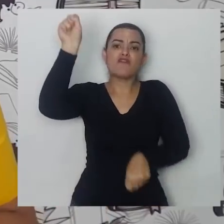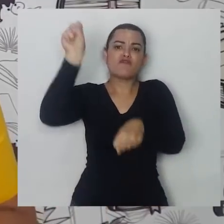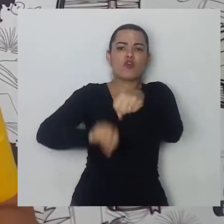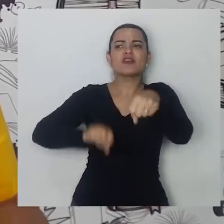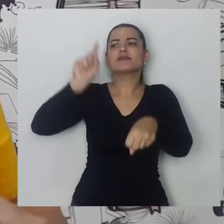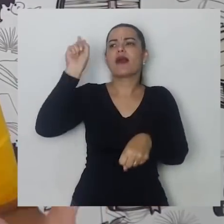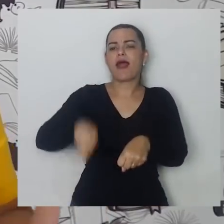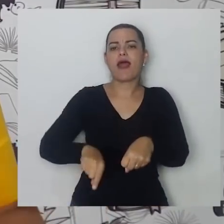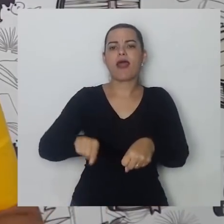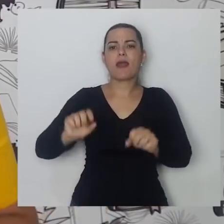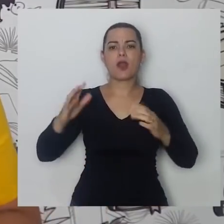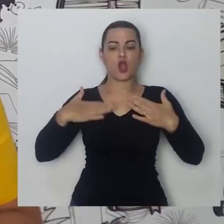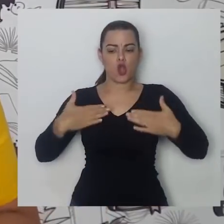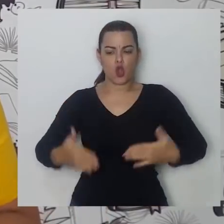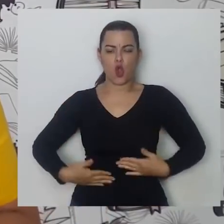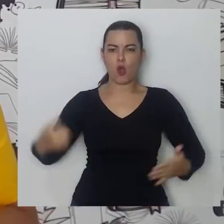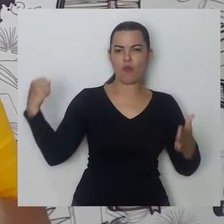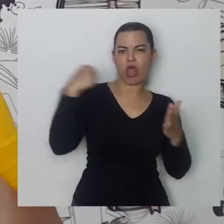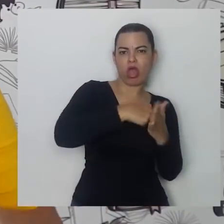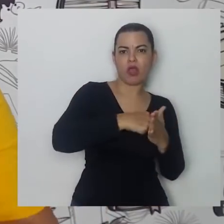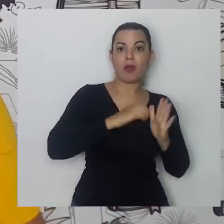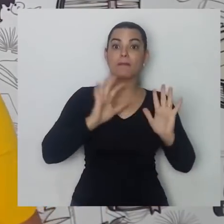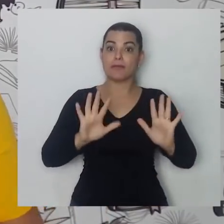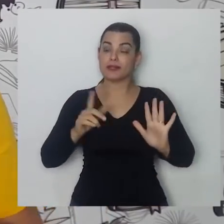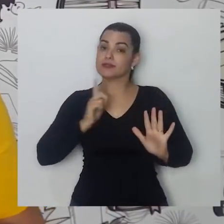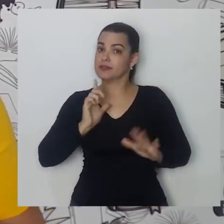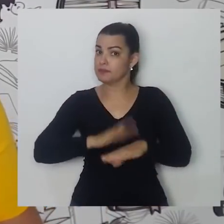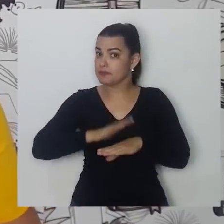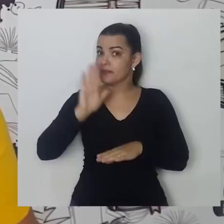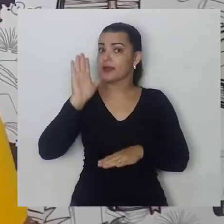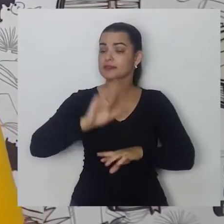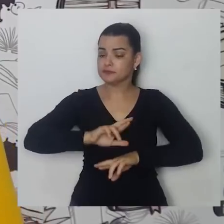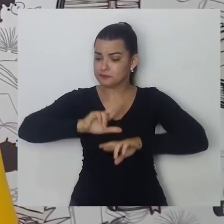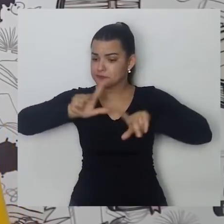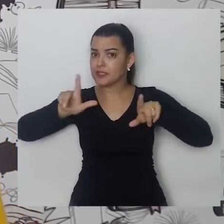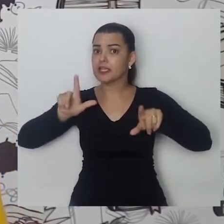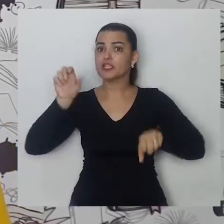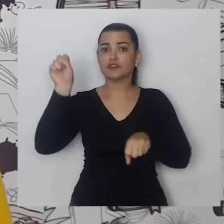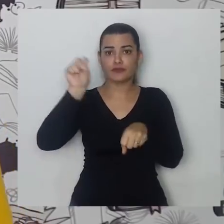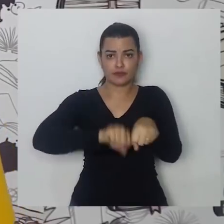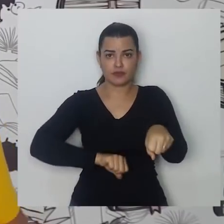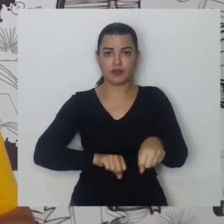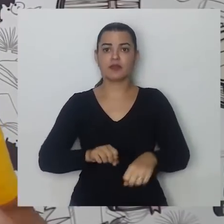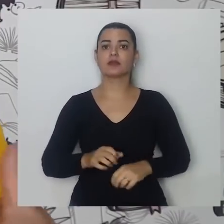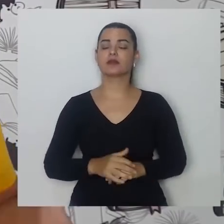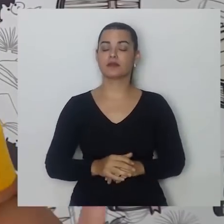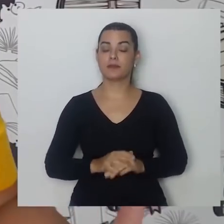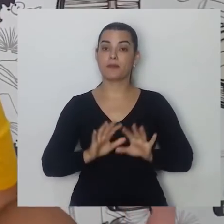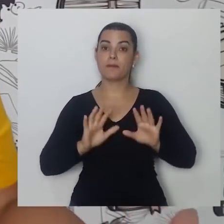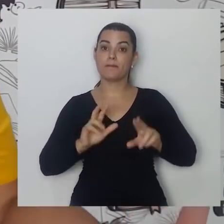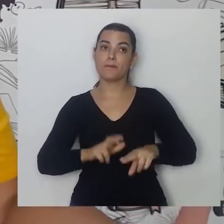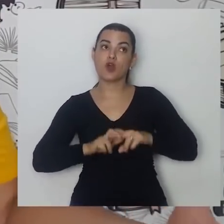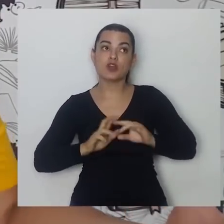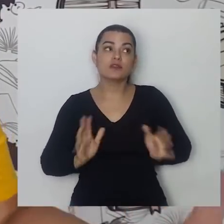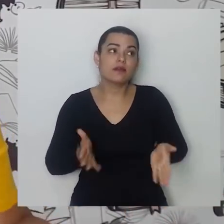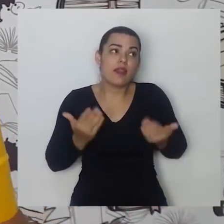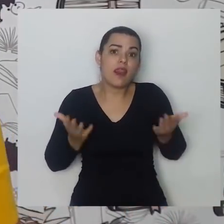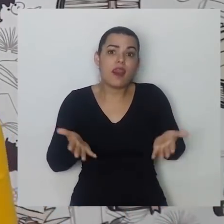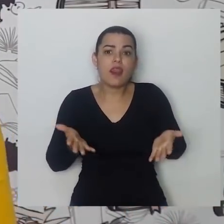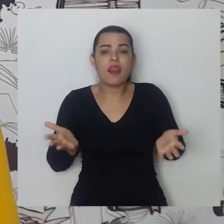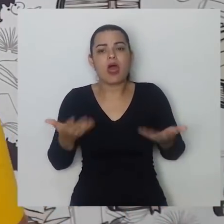violência física, na agressão física, mas tem outros tipos de violência. E para ficar um pouco